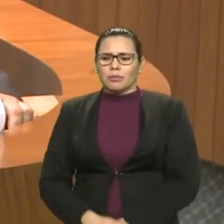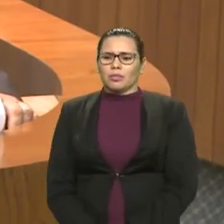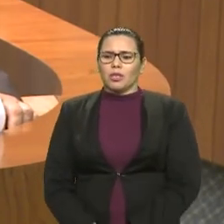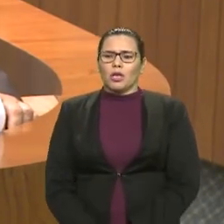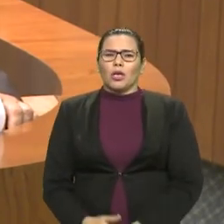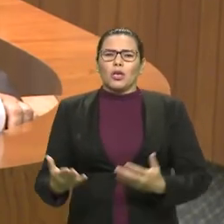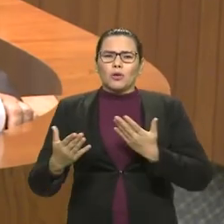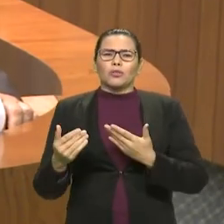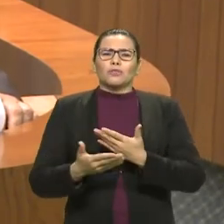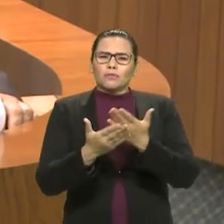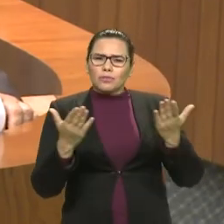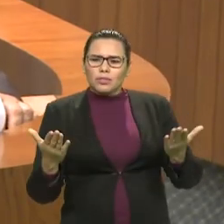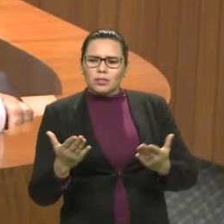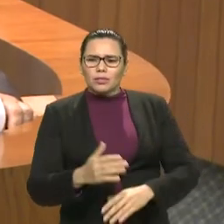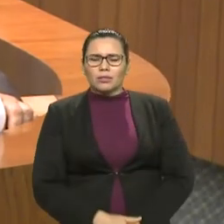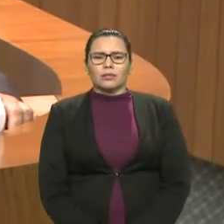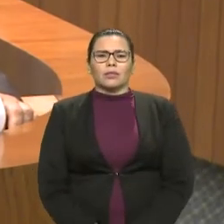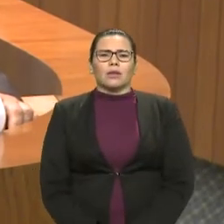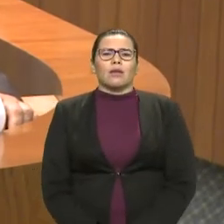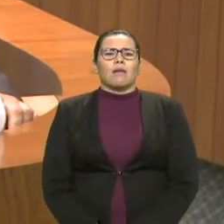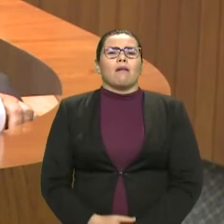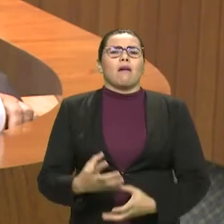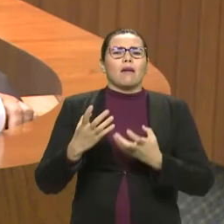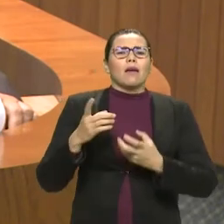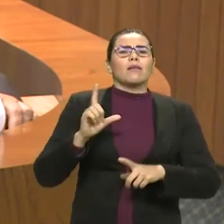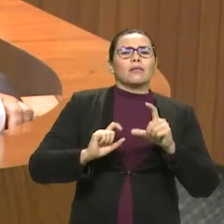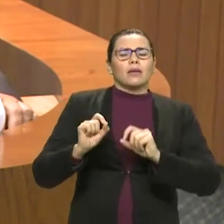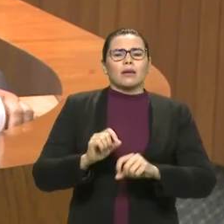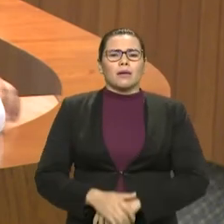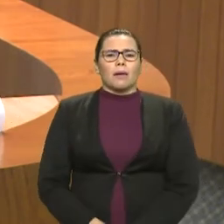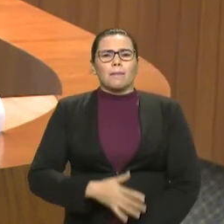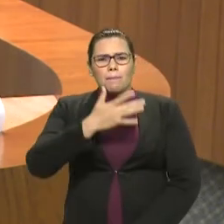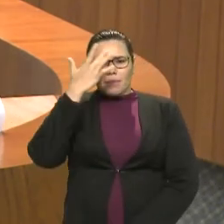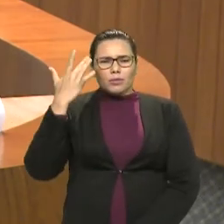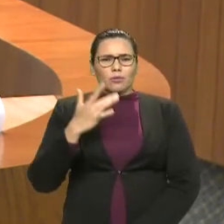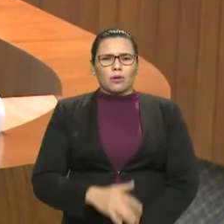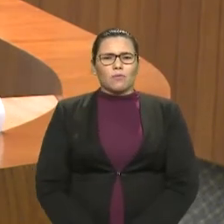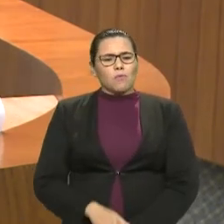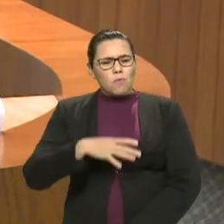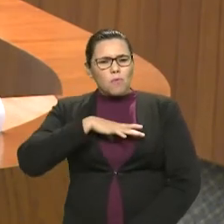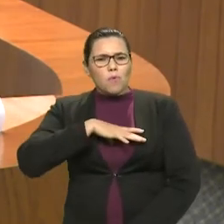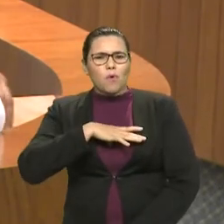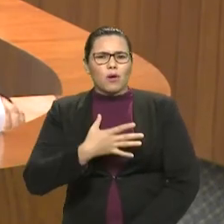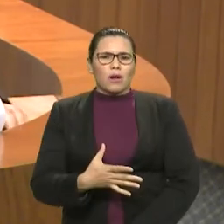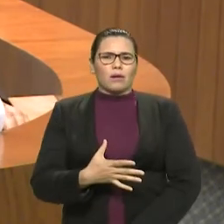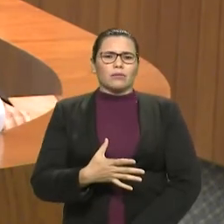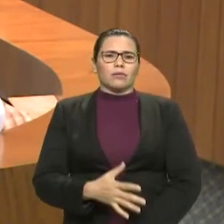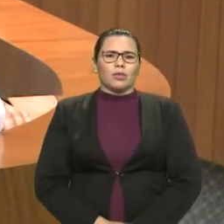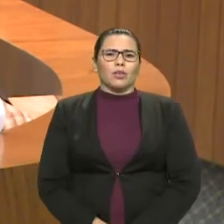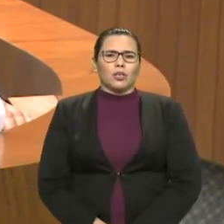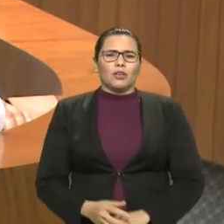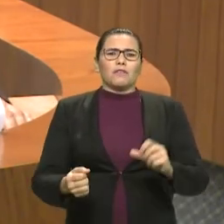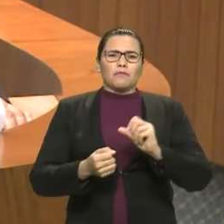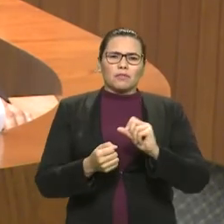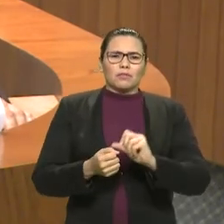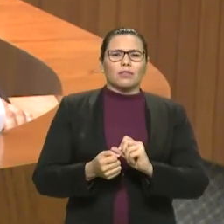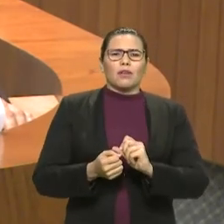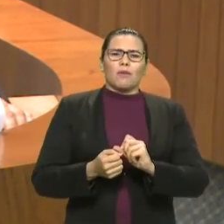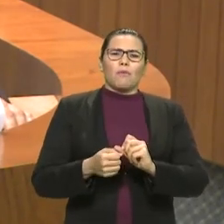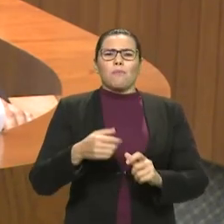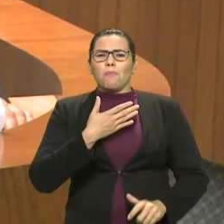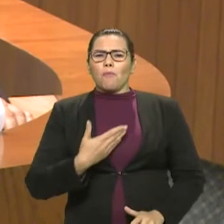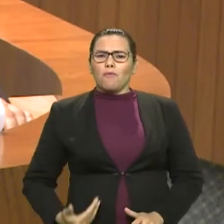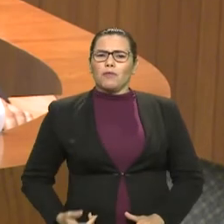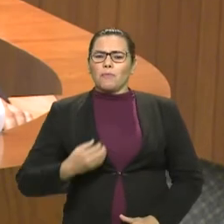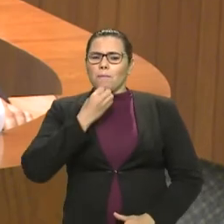humilde simples mas com capacidade de coragem governar esse estado mas realmente o Brasil está mudando estado do Maranhão também